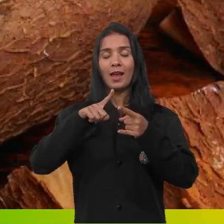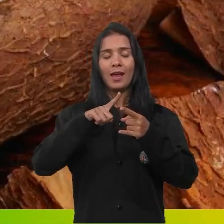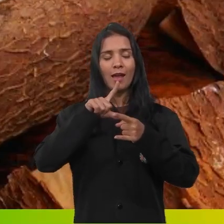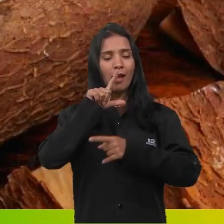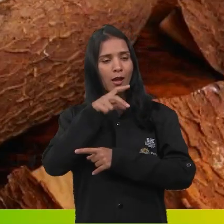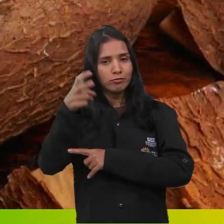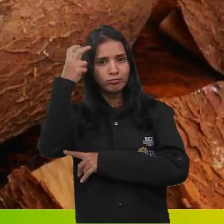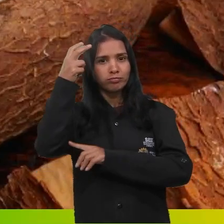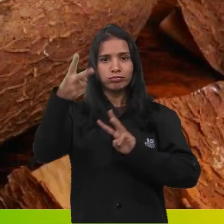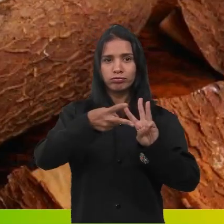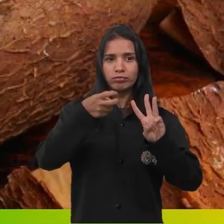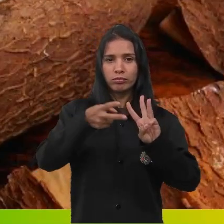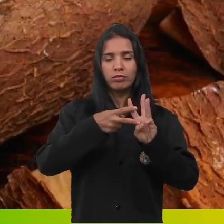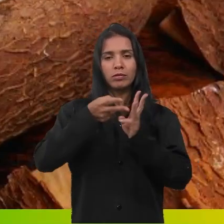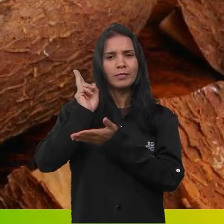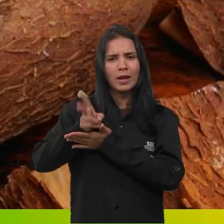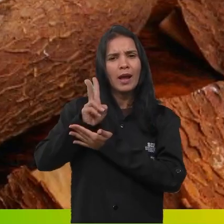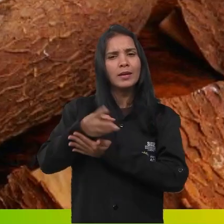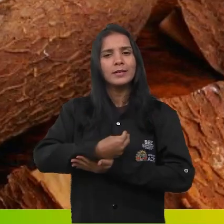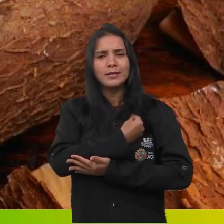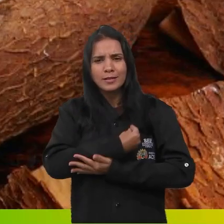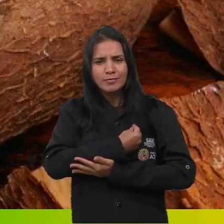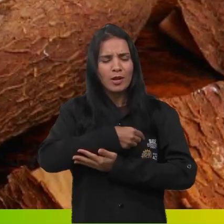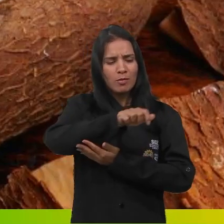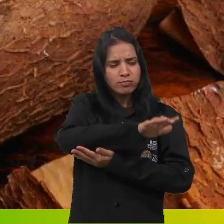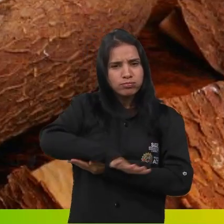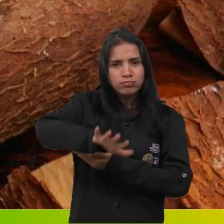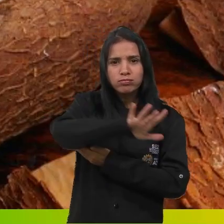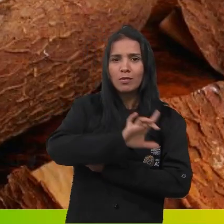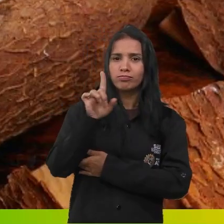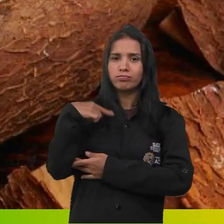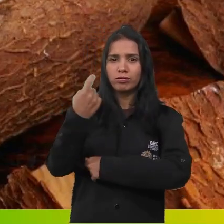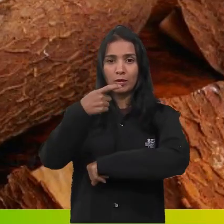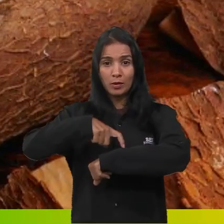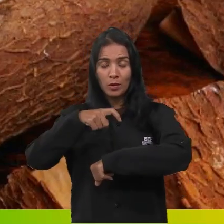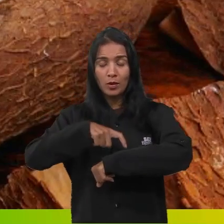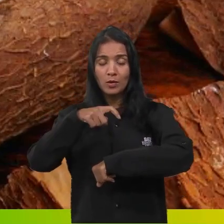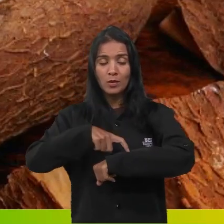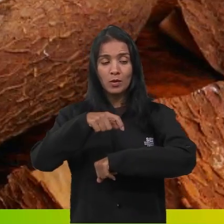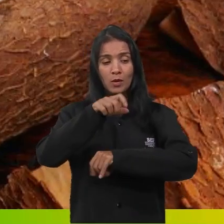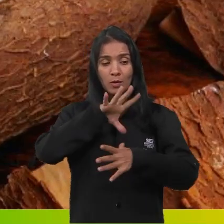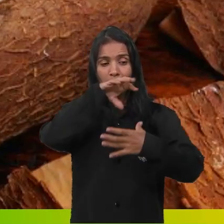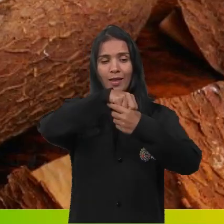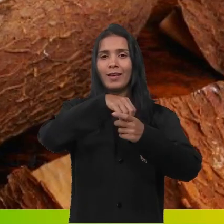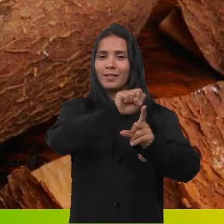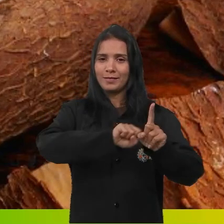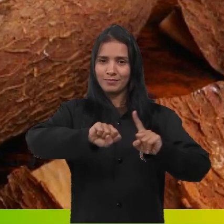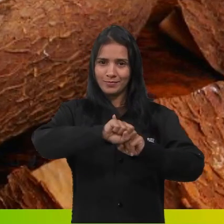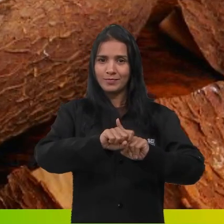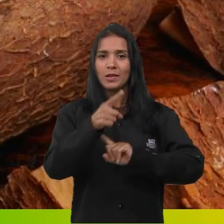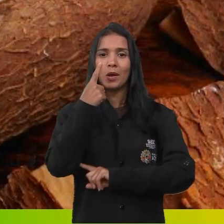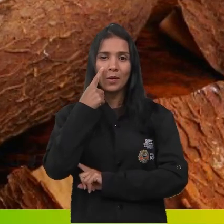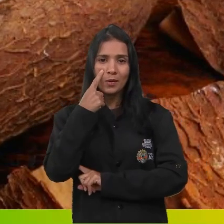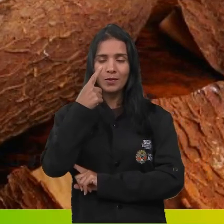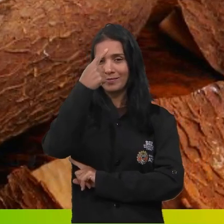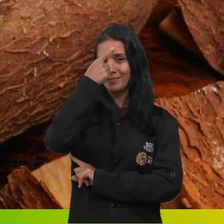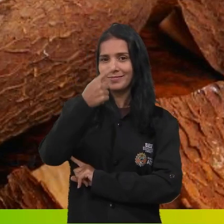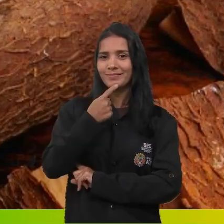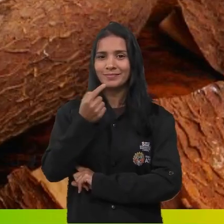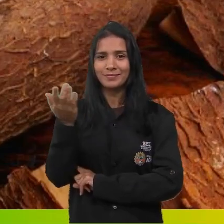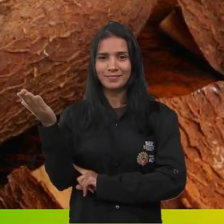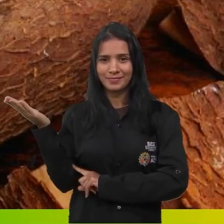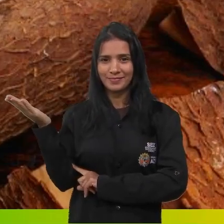vários momentos, em várias áreas dentro da nossa sociedade. É o que mostra a imagem 2.